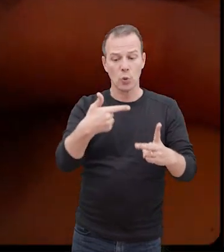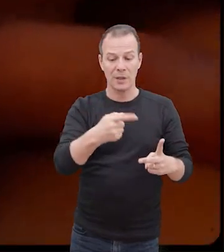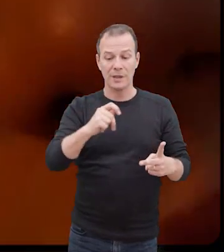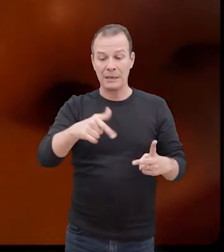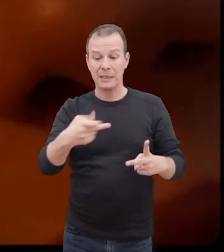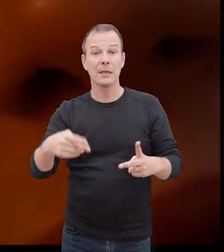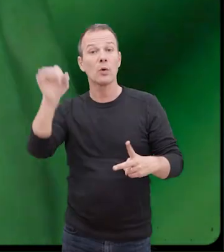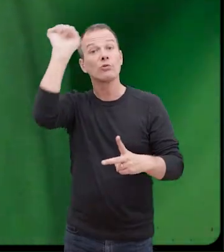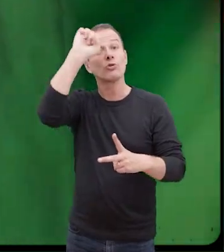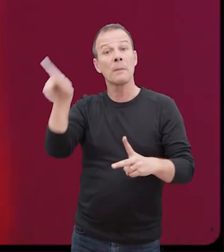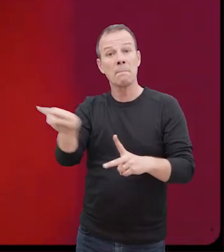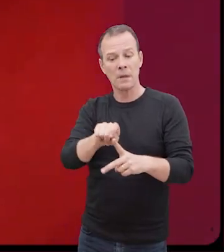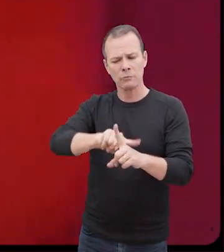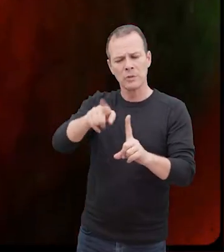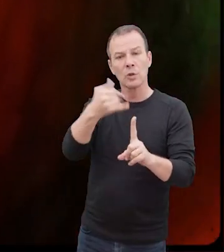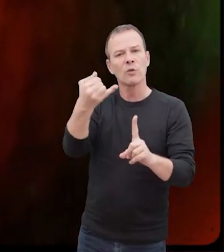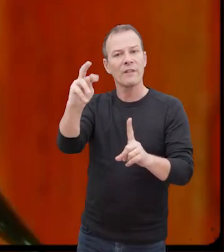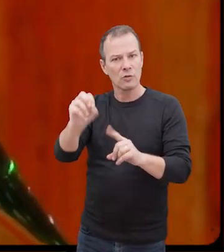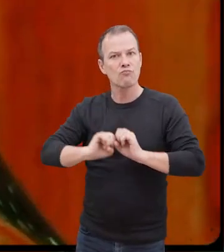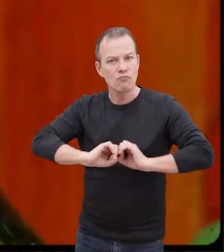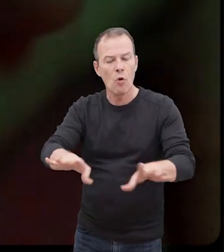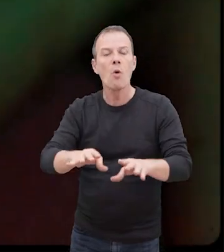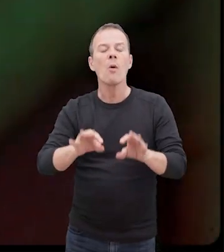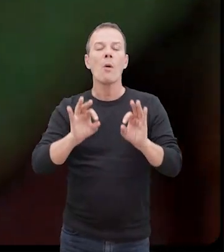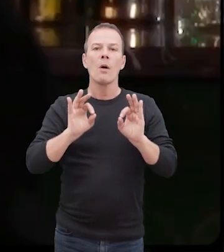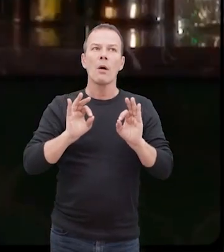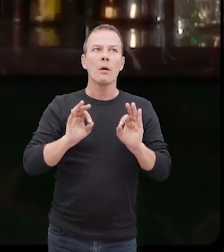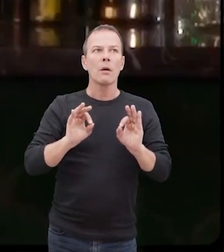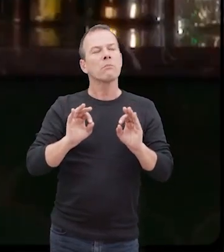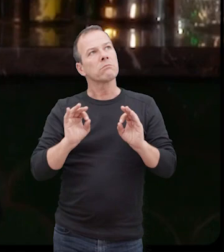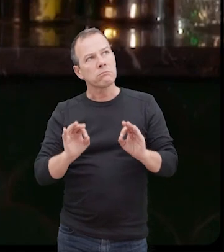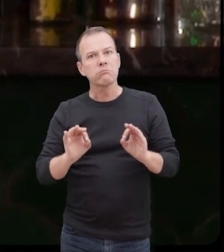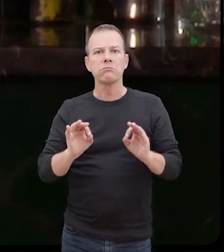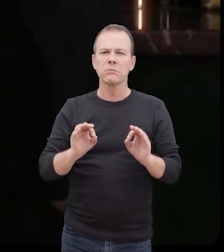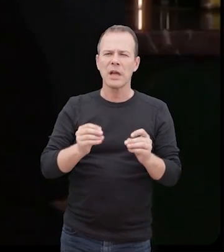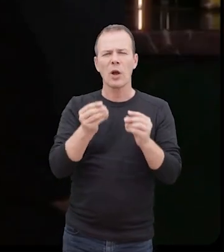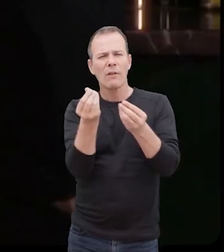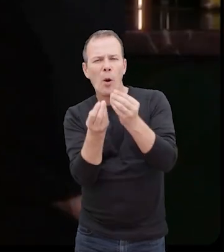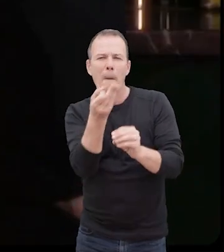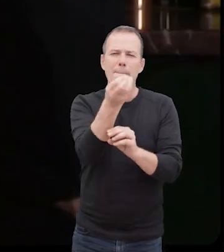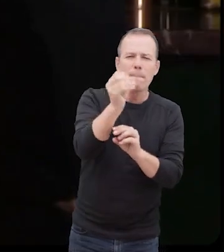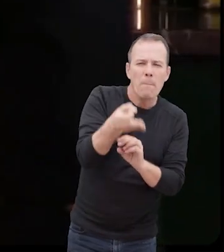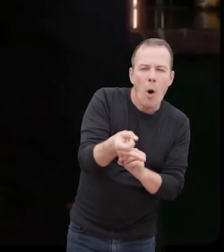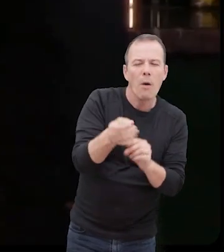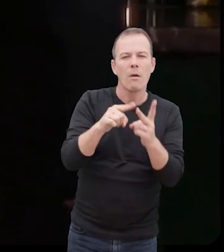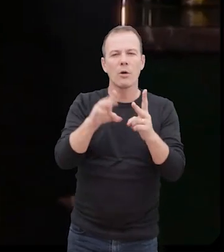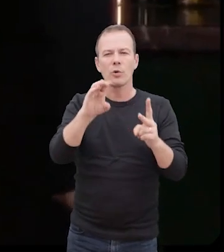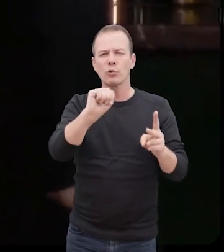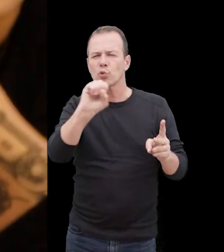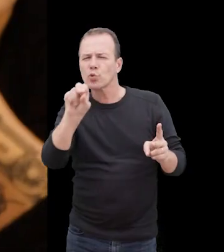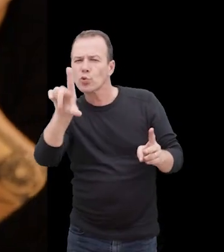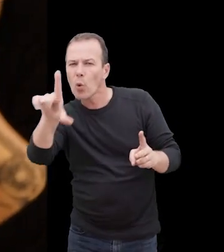passado mês de janeiro de 2023, que dá o tom da pop, as vibes do